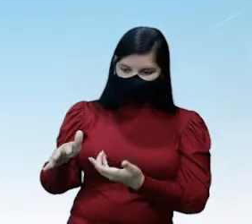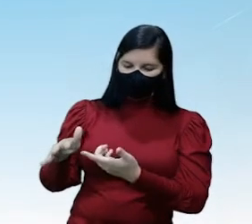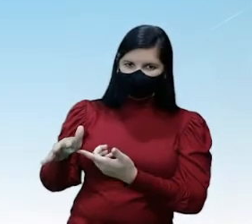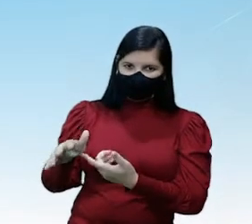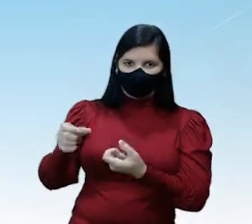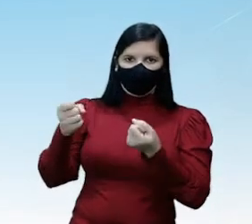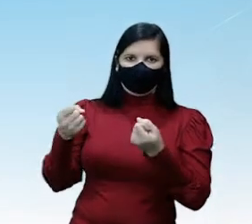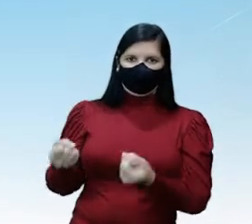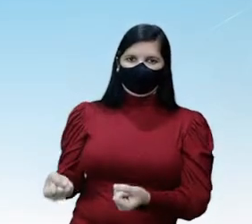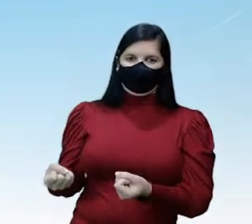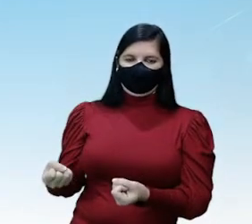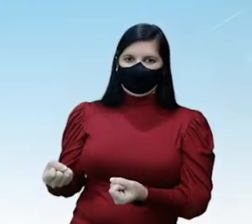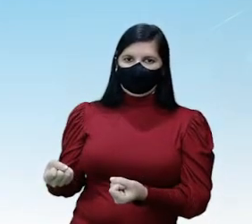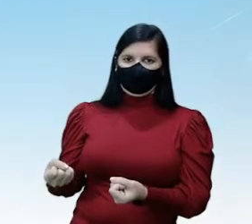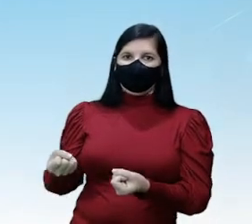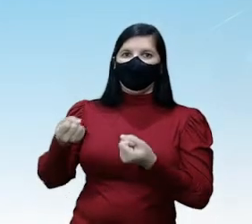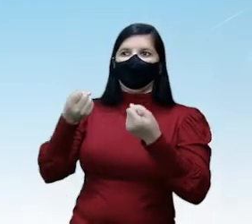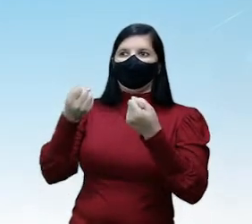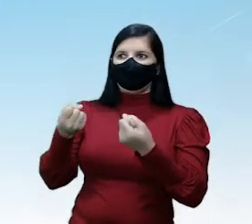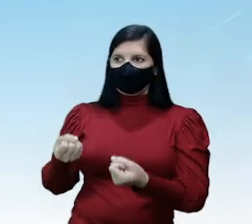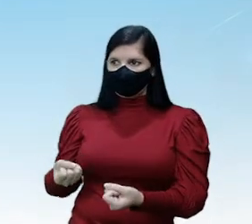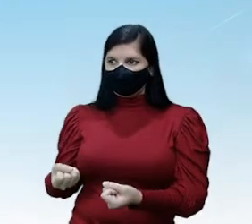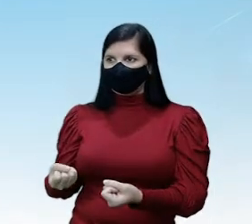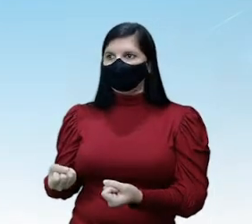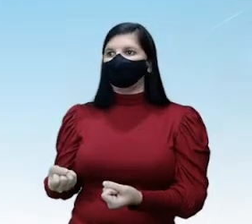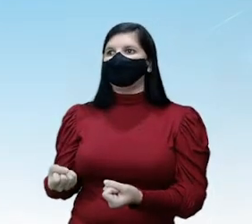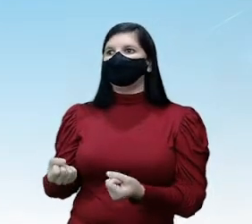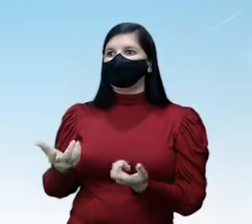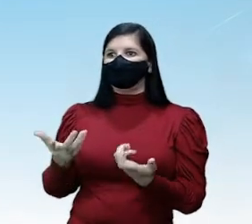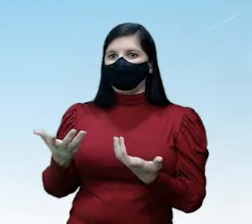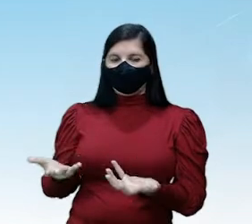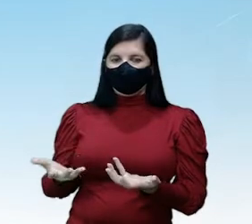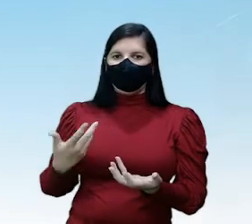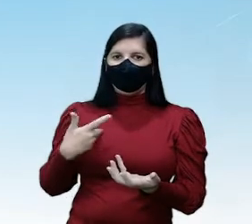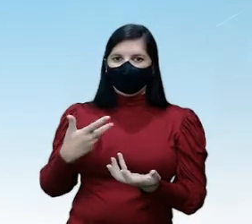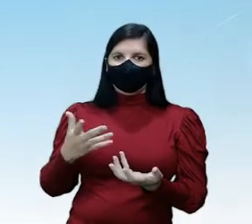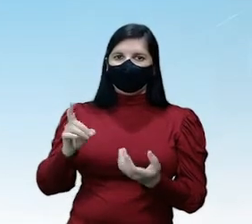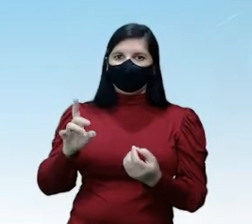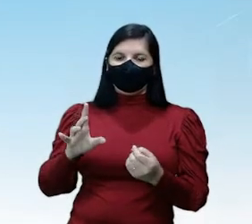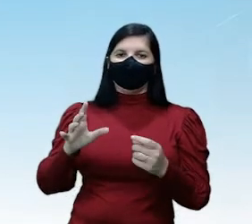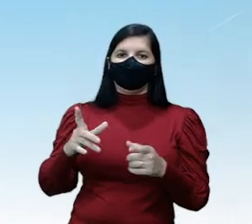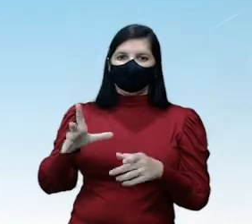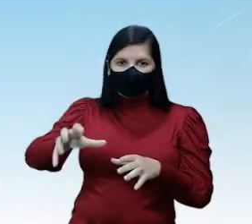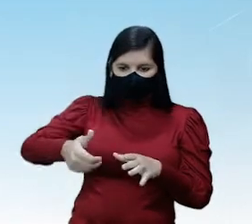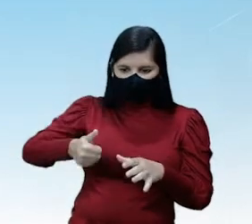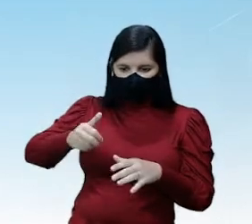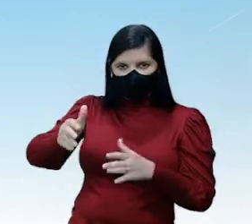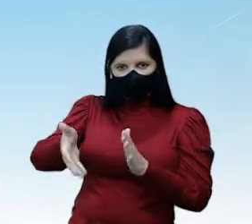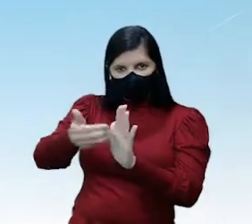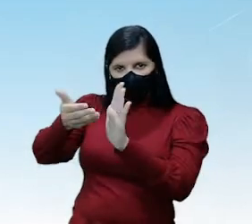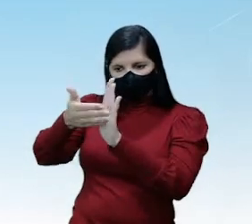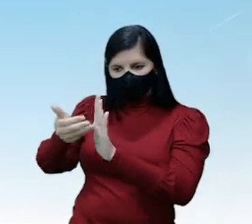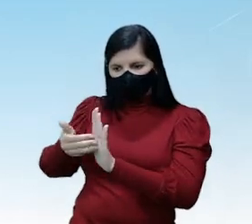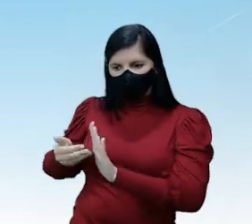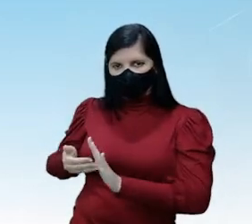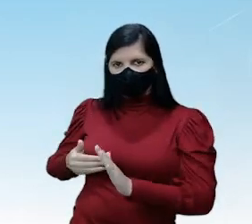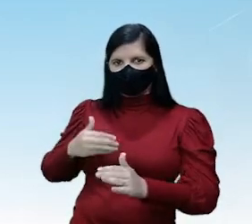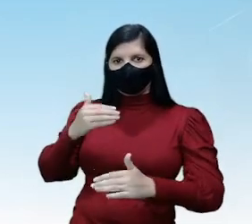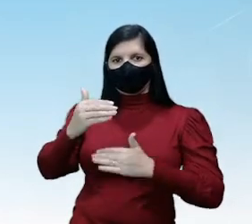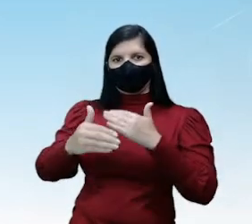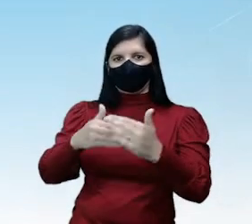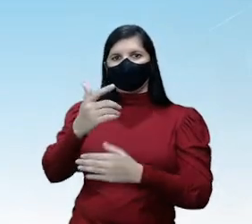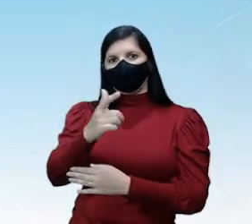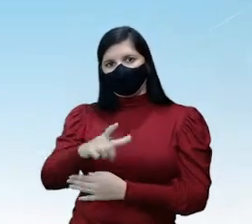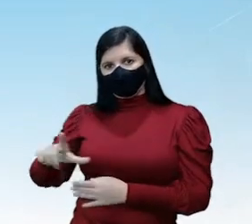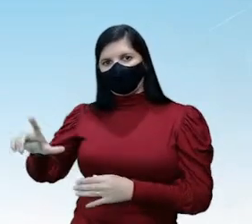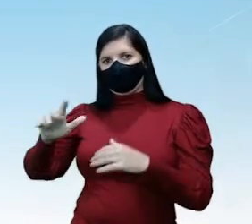mais densa, ou seja, mais pesada, que aí vai ser direcionada para fazer outro processo